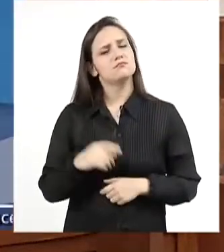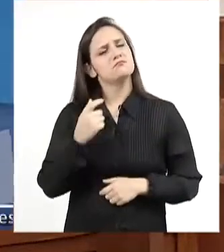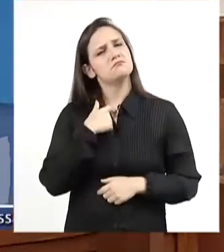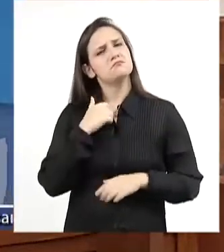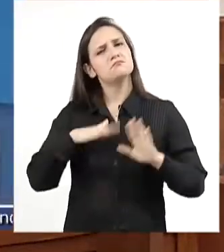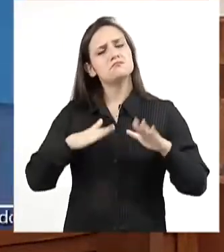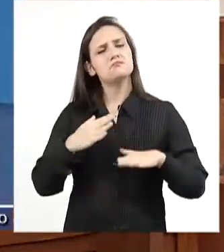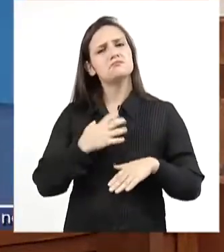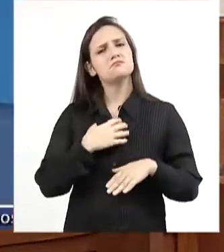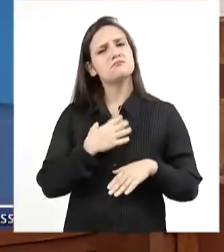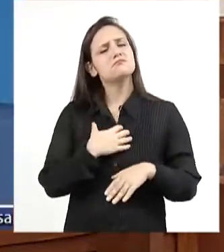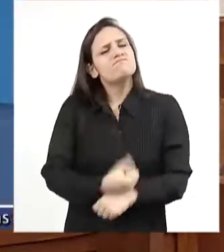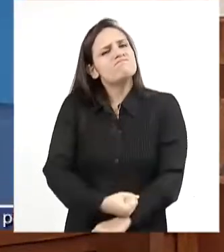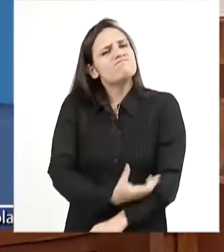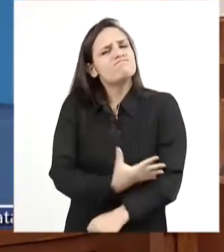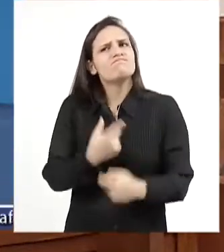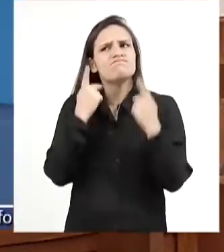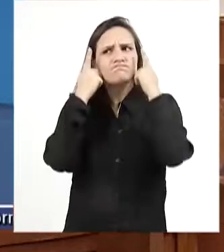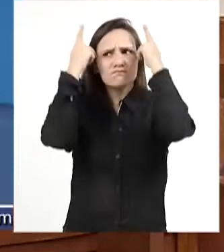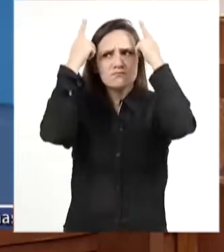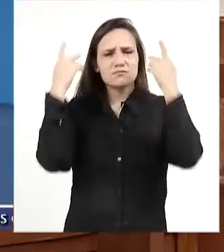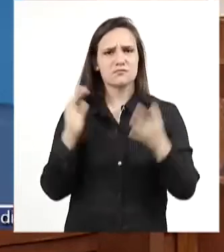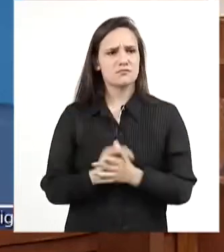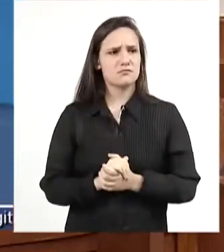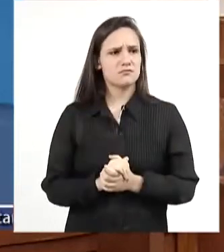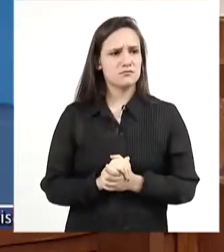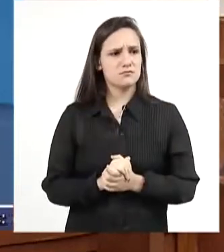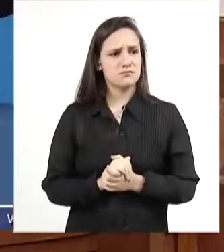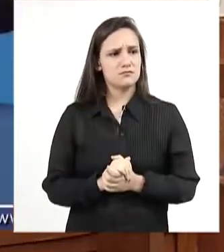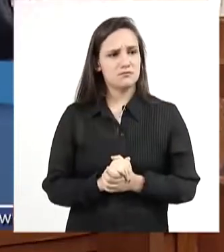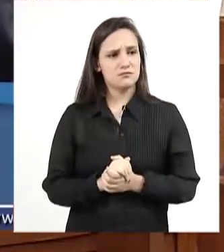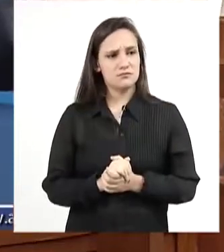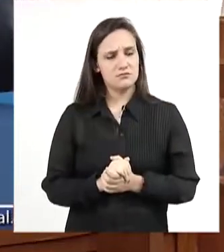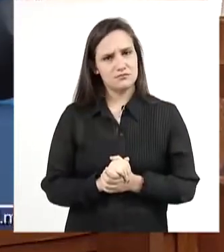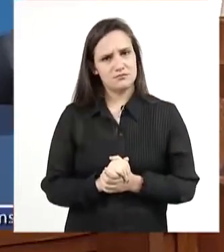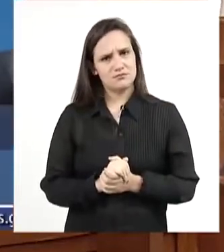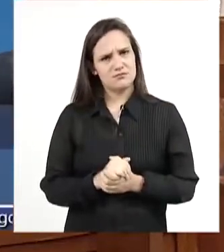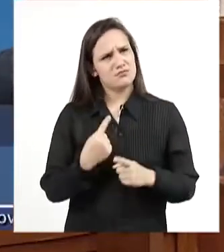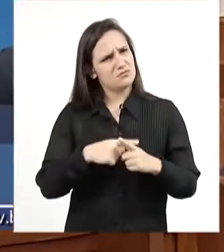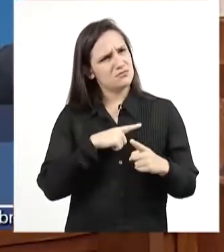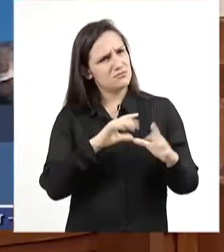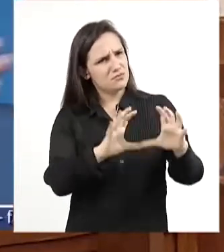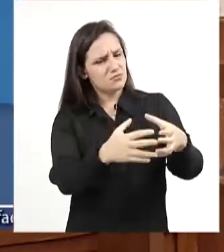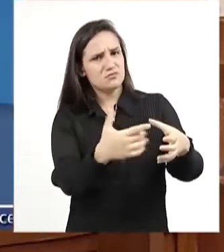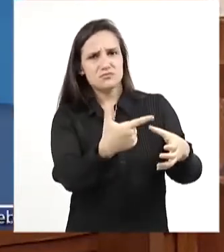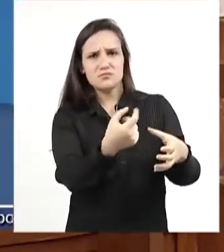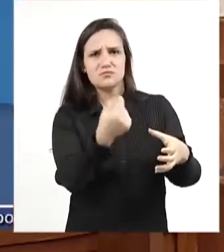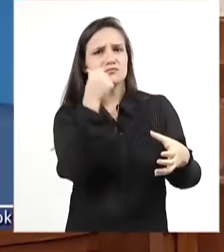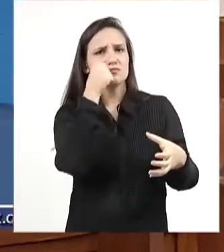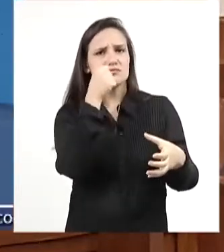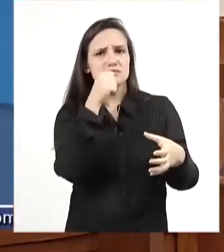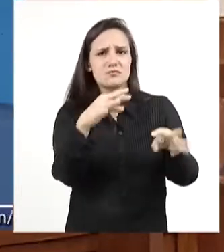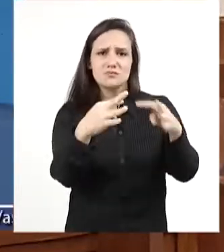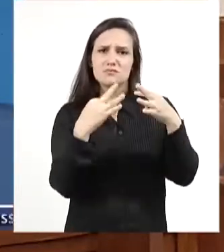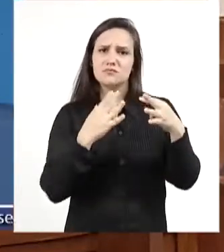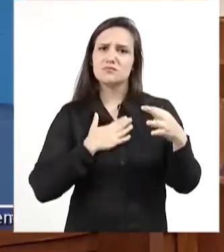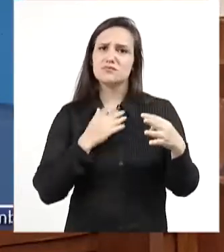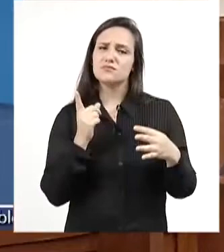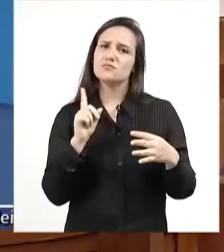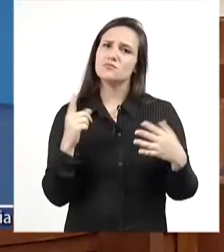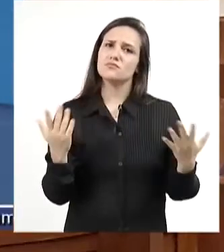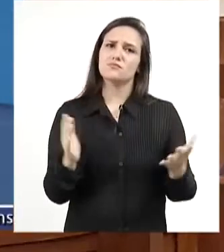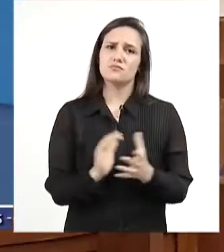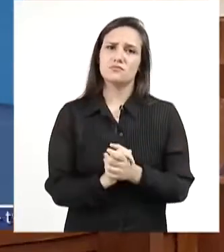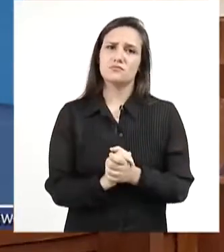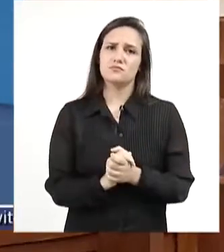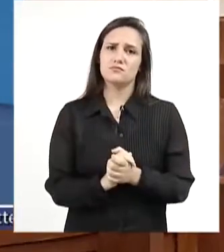constrangido de 20 mulheres que não ouviam o meu aparte. O deputado Herculano estava